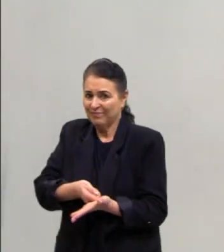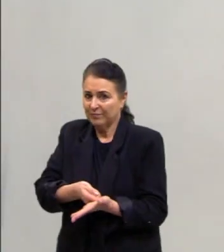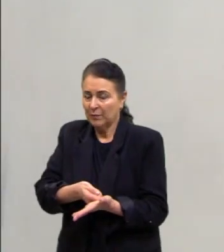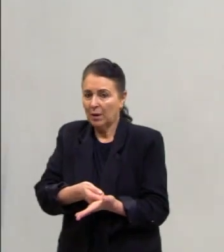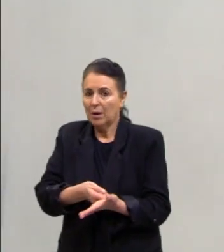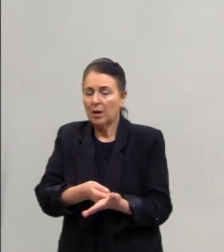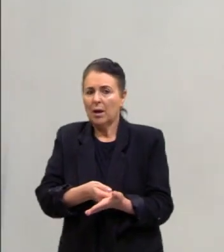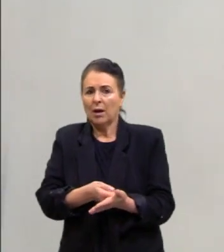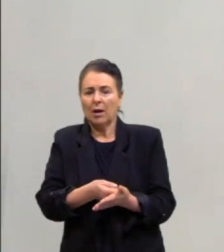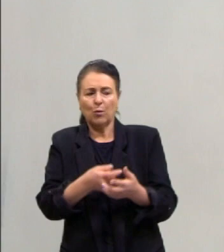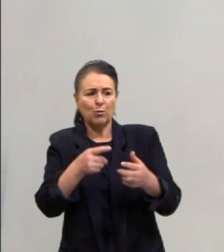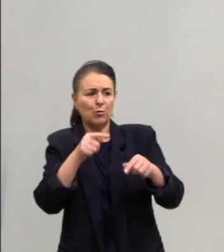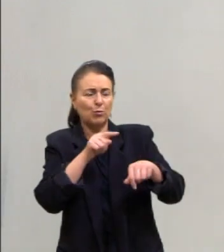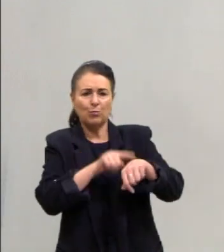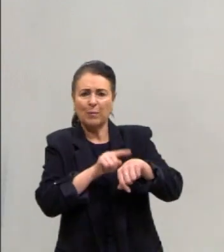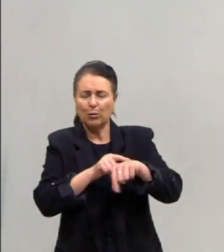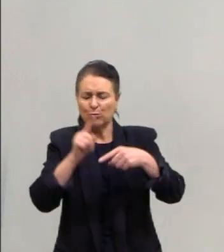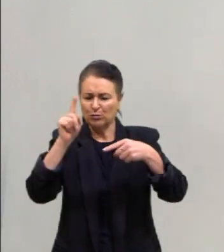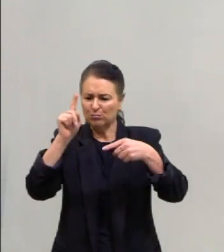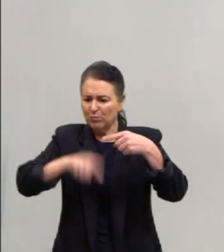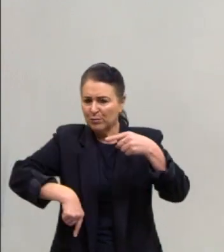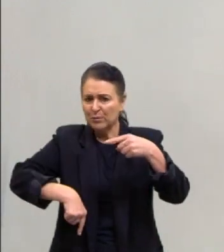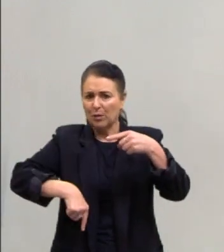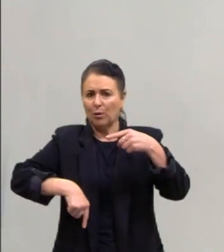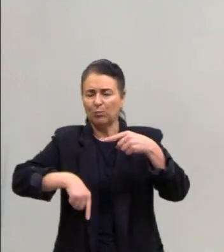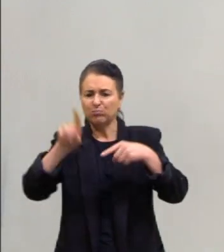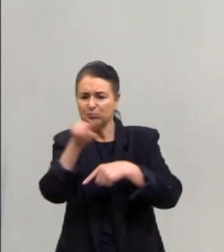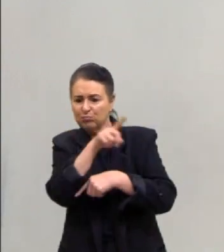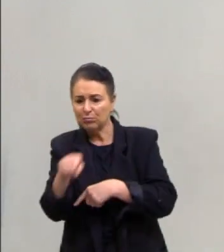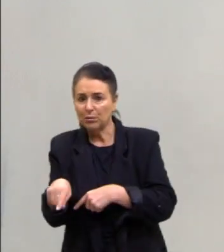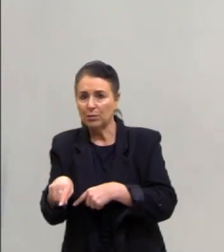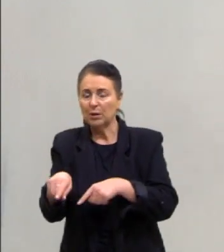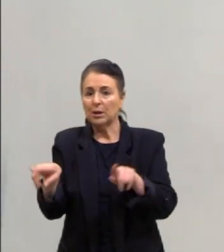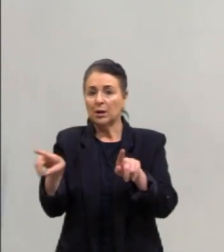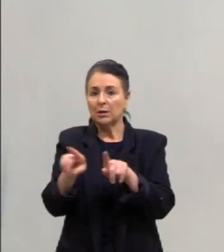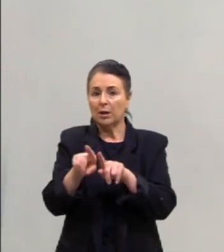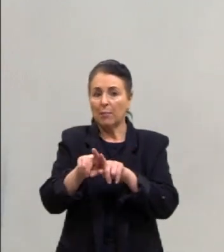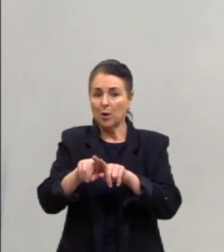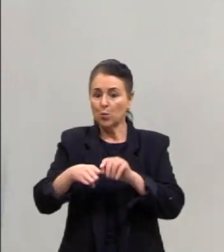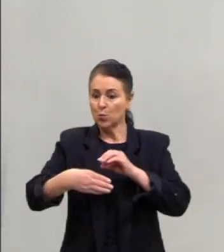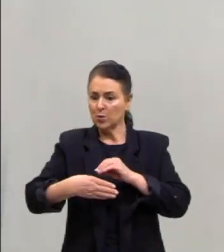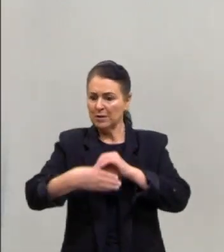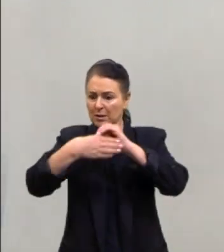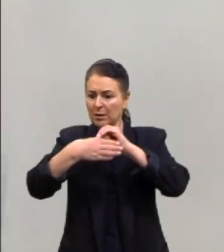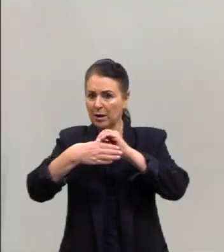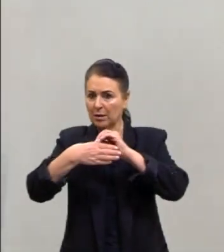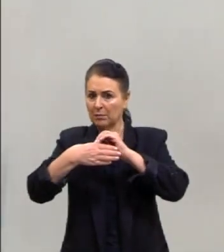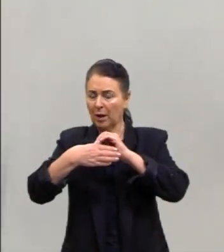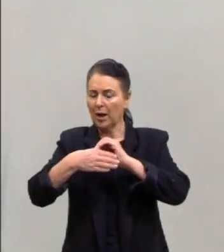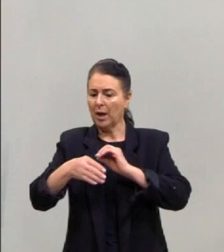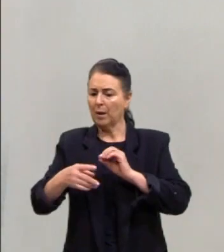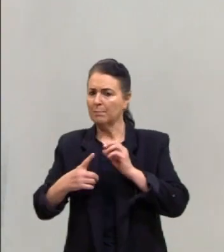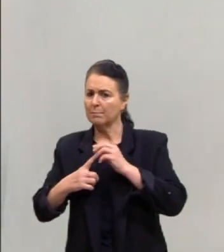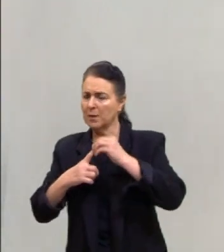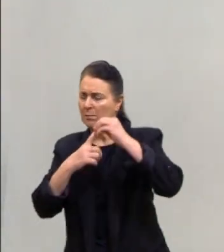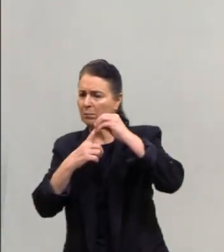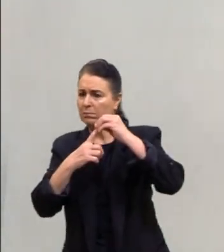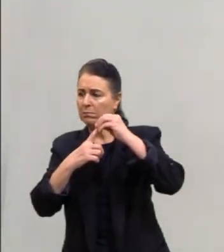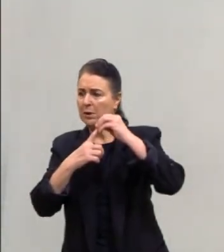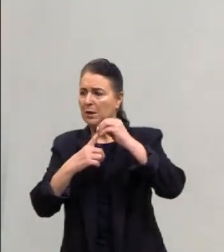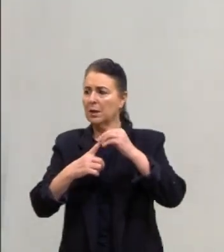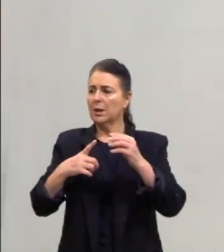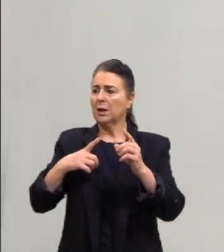censura é um momento que se incentiva o culto ao Líder né o culto a figura do mal tsé-tung